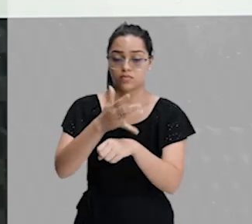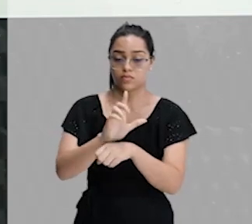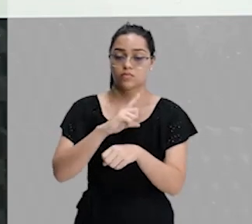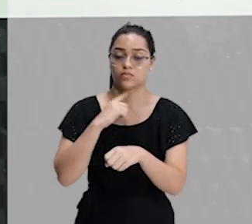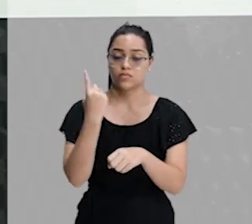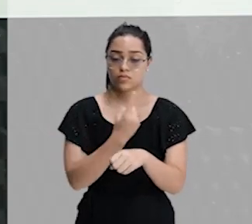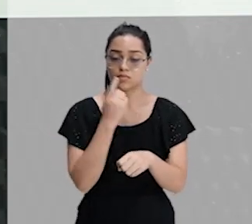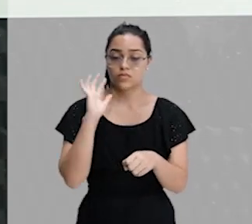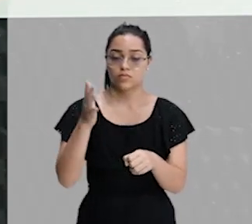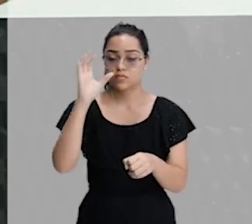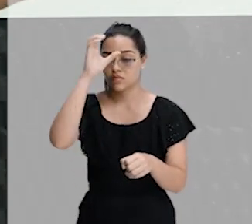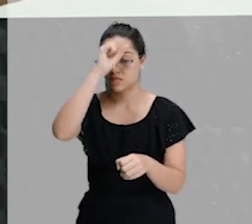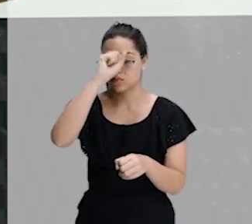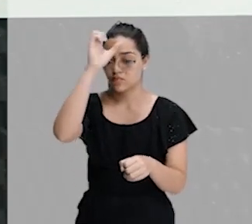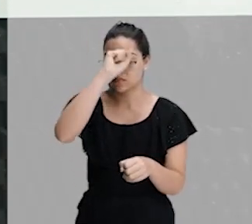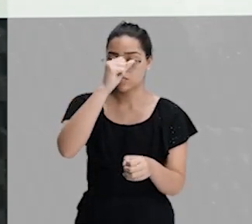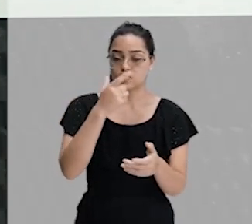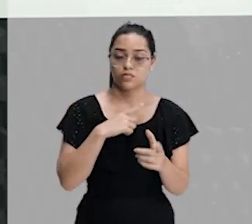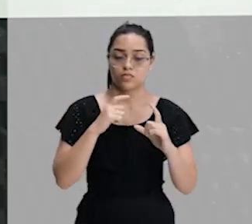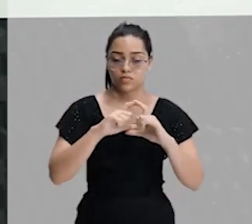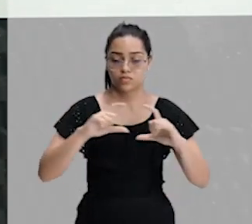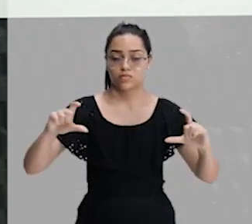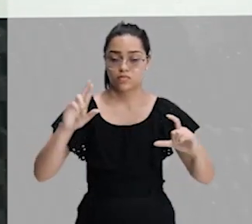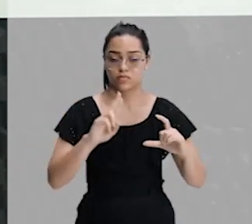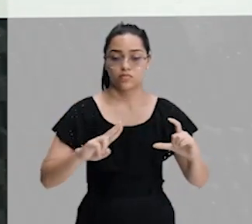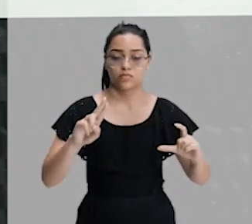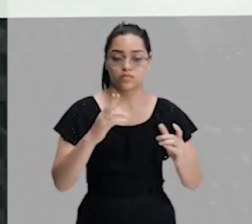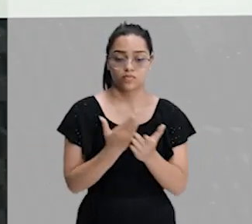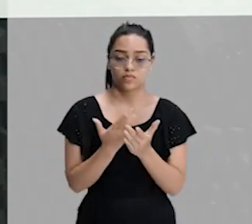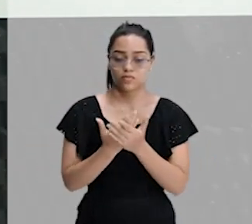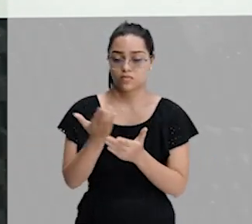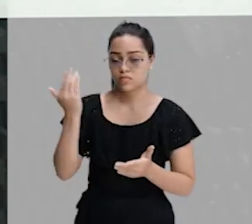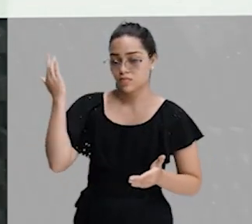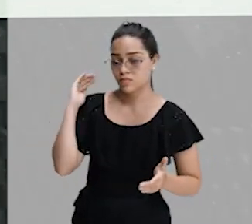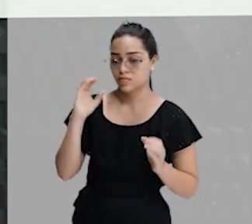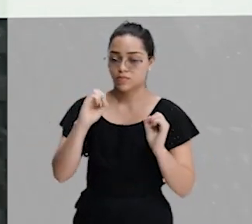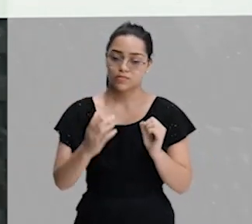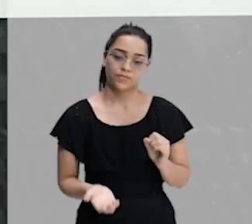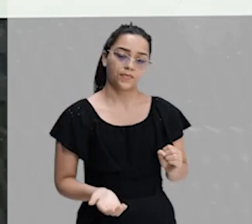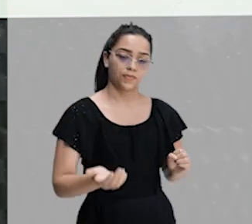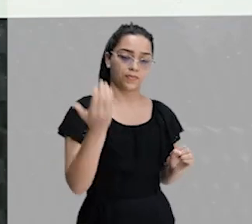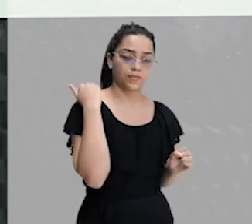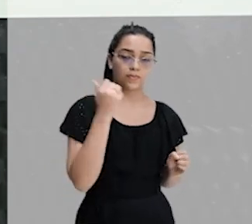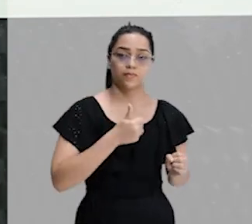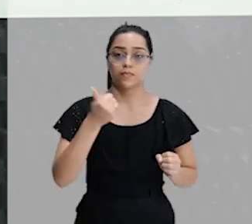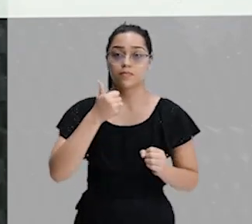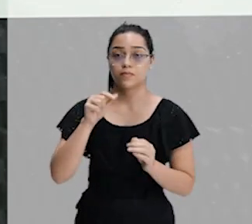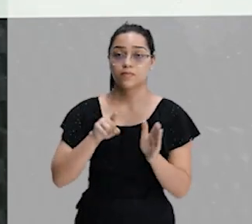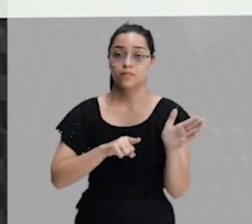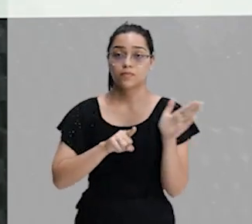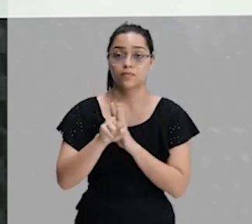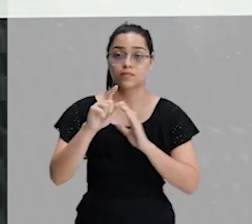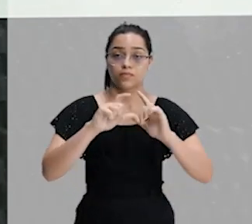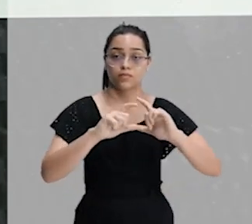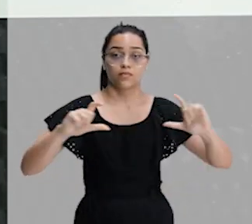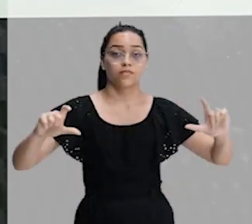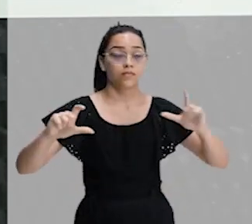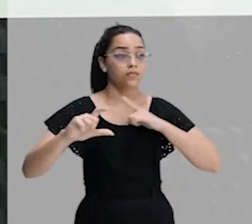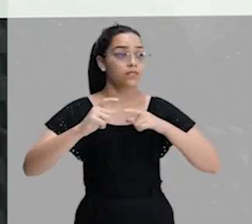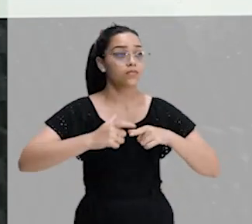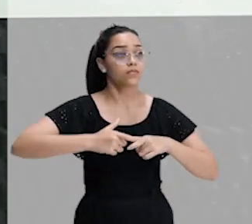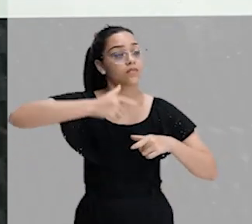aulas que a gente viu, as fórmulas que a gente usou na aula passada. Beleza? Então, primeira questão, dado o cilindro